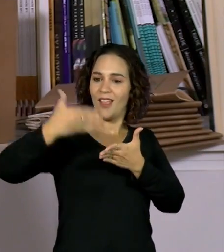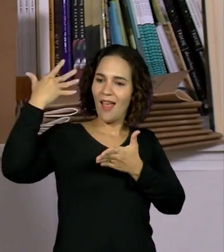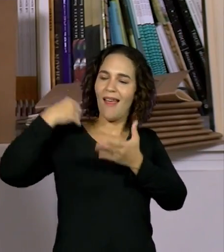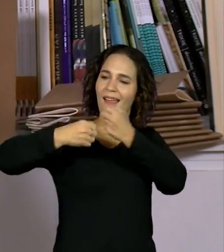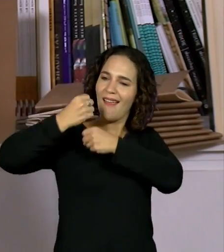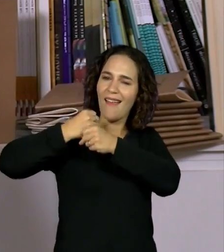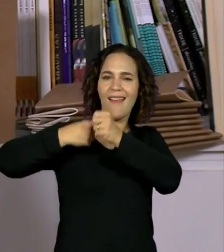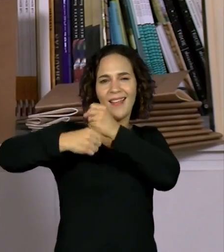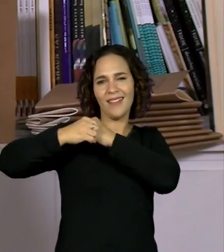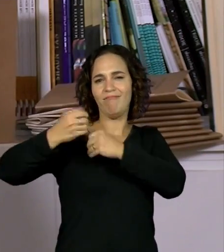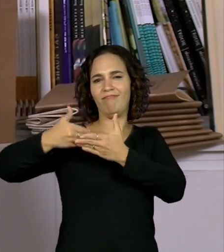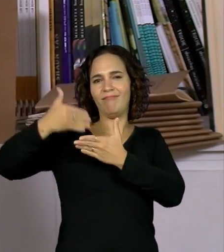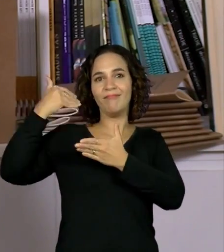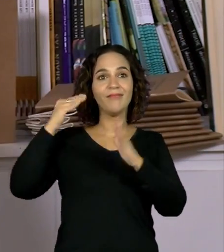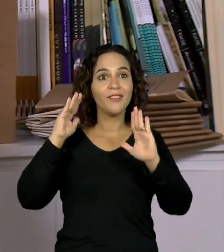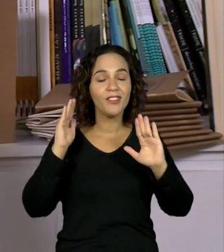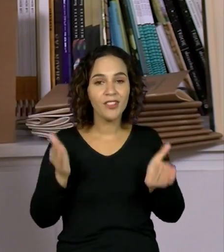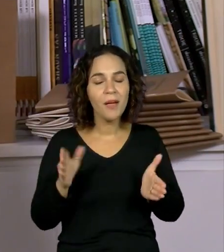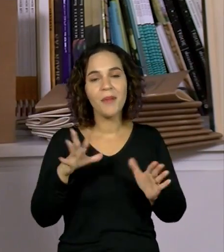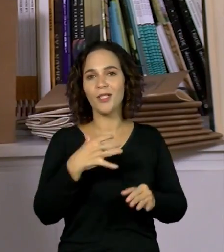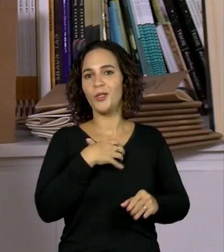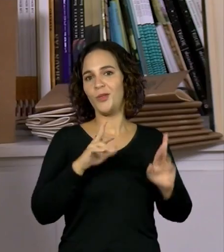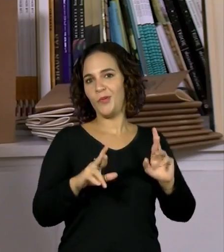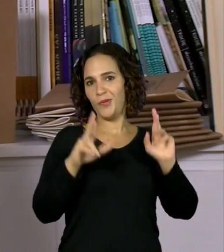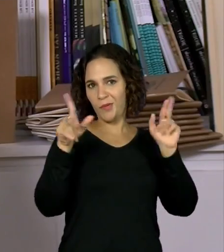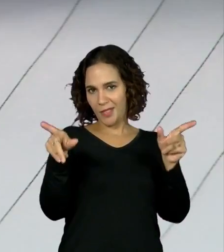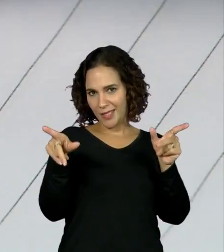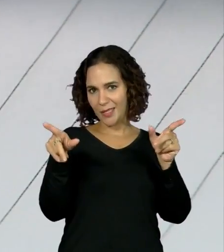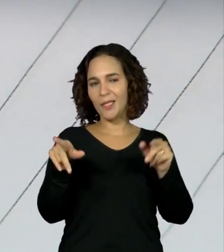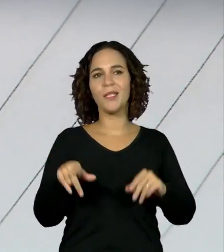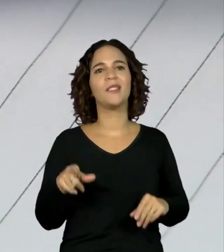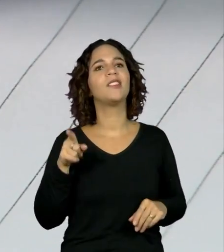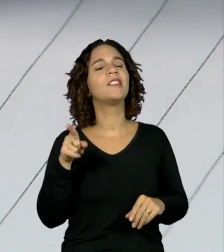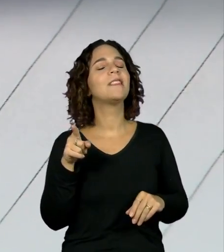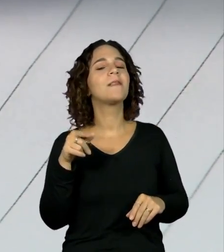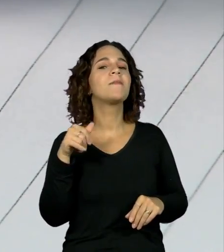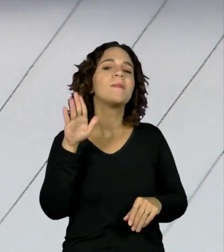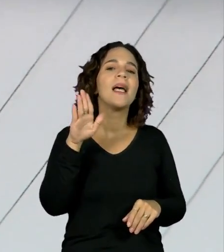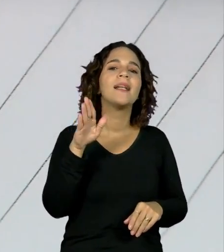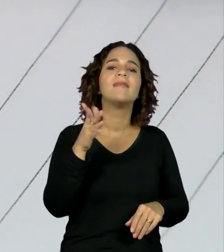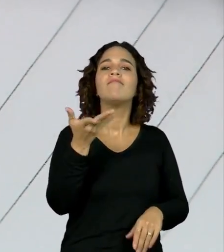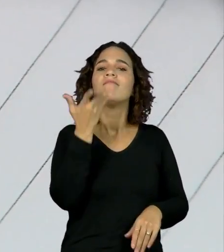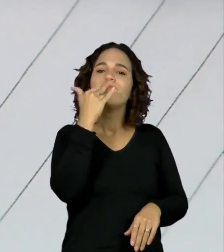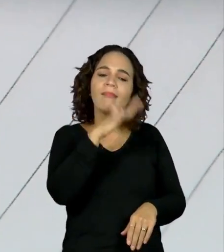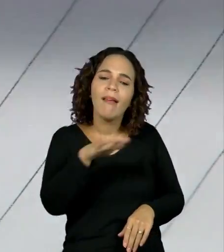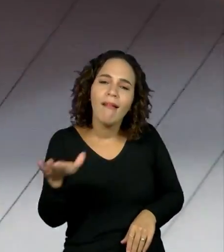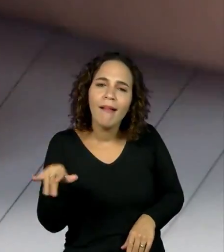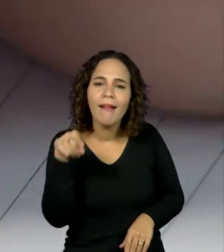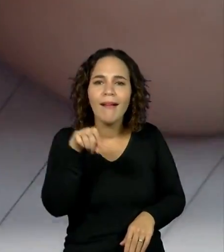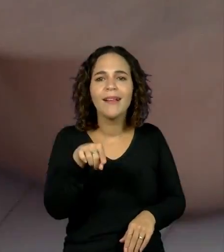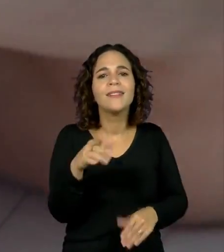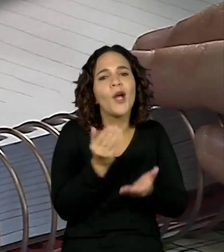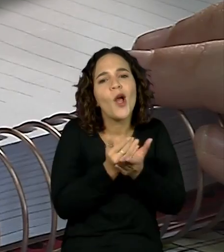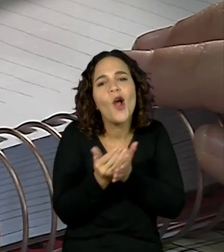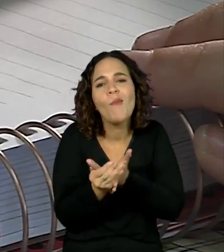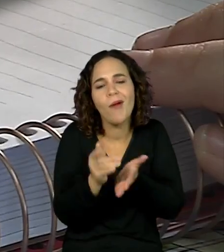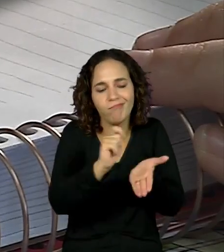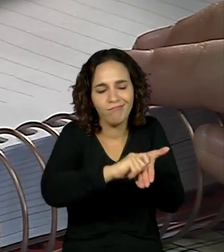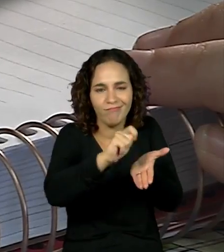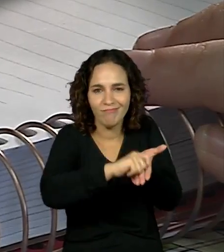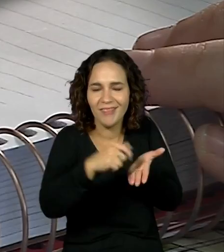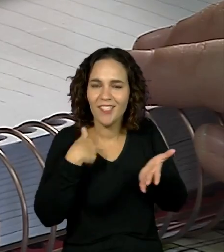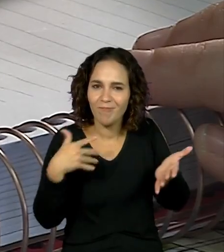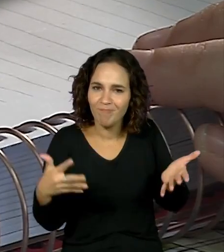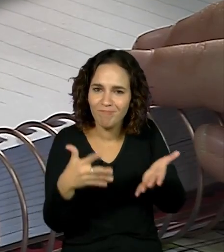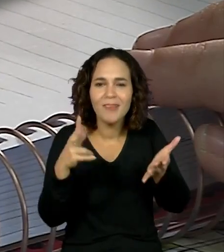anteriores, claro que não dessa forma, né? Foi mais para criança menor ainda, que mal estava escrevendo. E eu